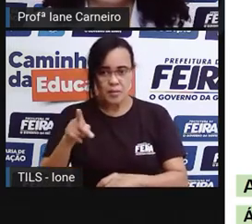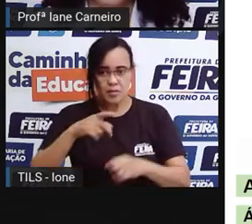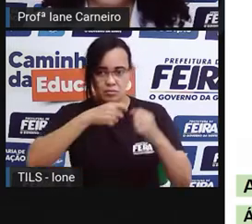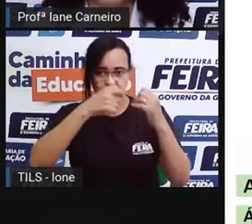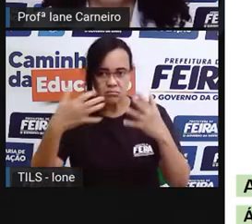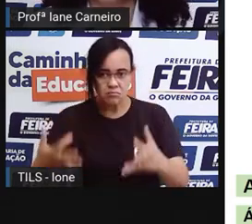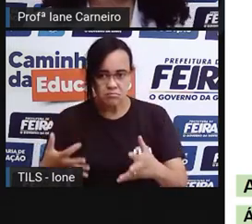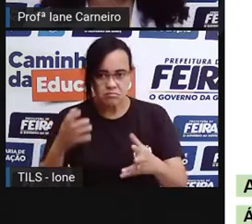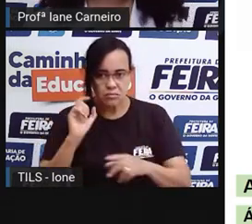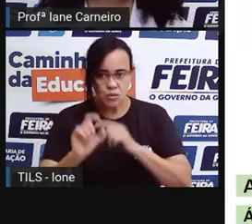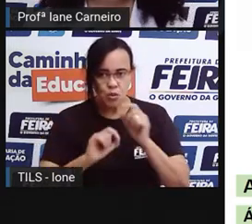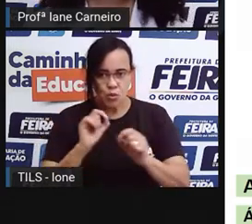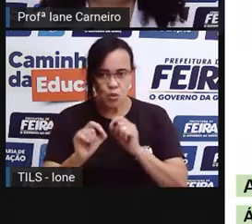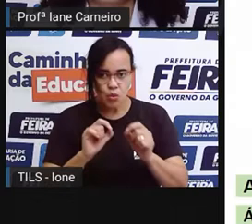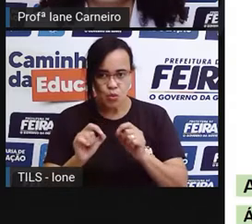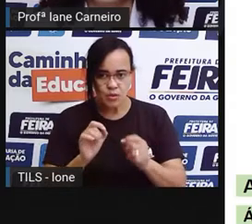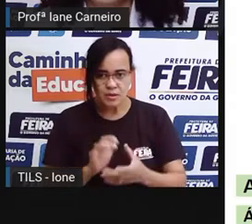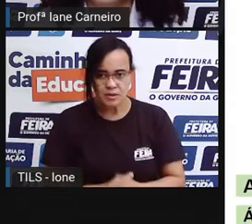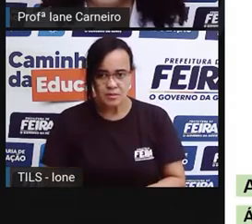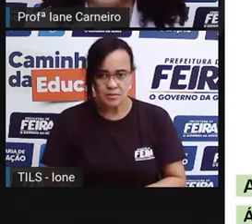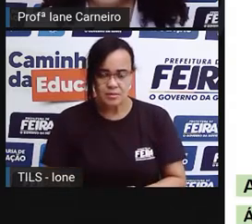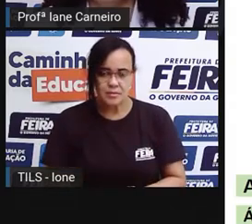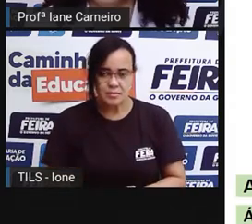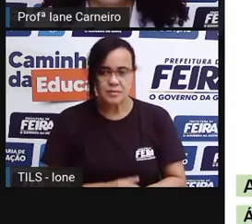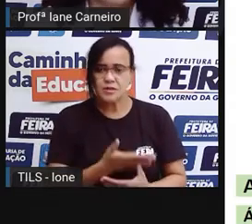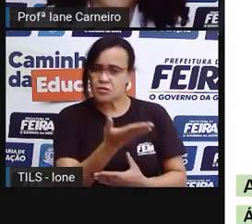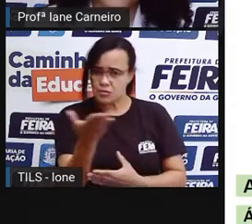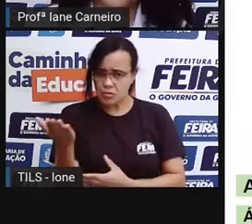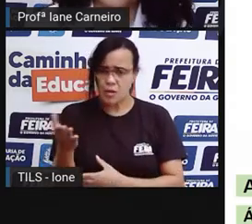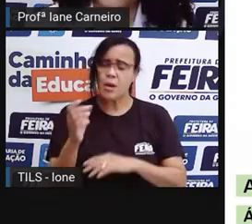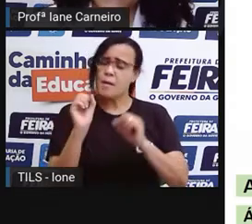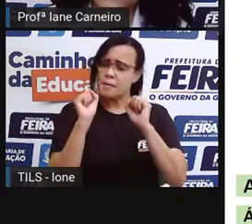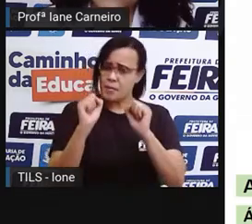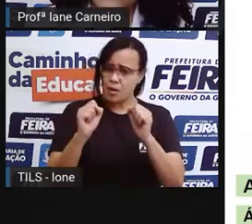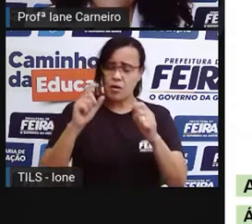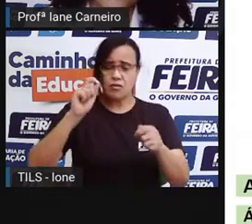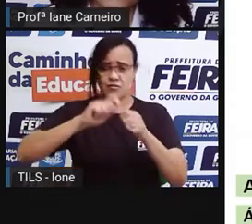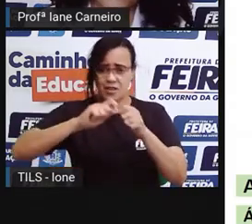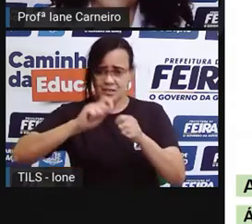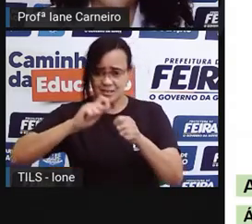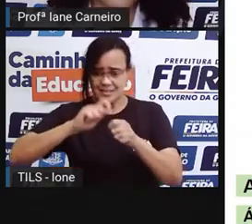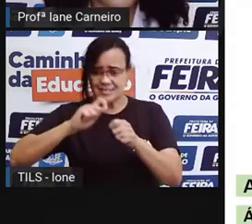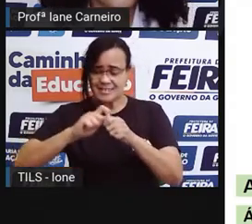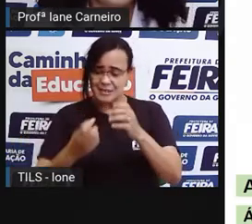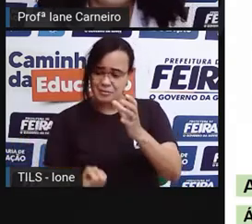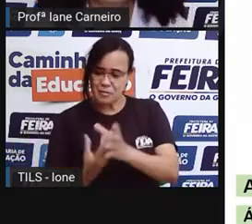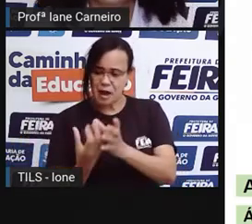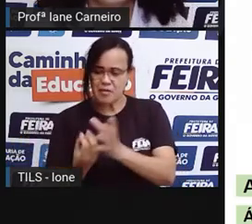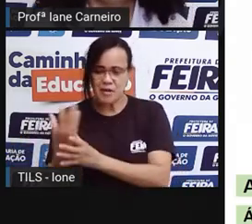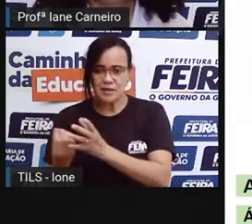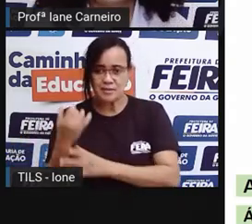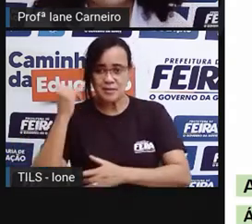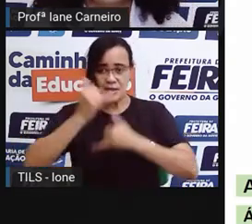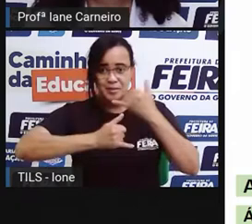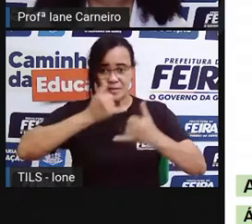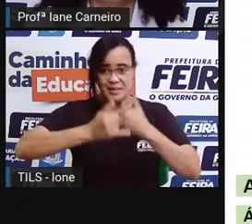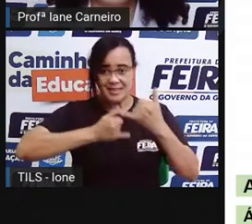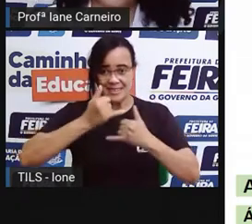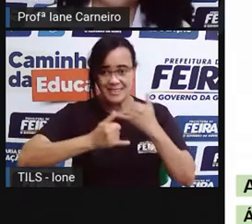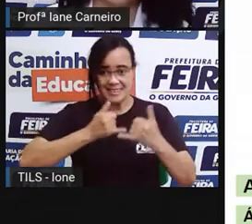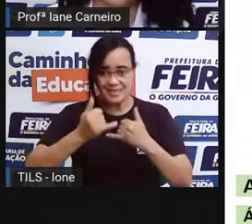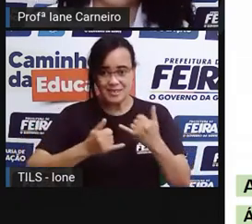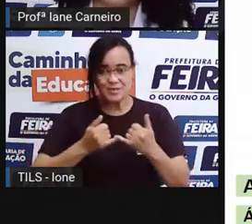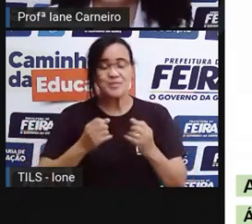vocês possibilidades de como vocês podem construir os próprios brinquedos, né? Quando a Pró também falou sobre o que eu quero, o